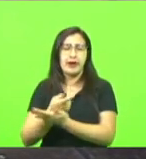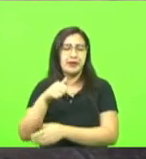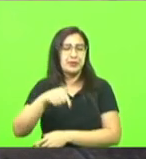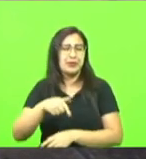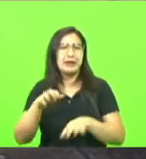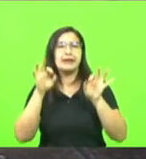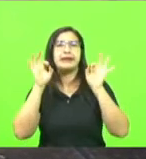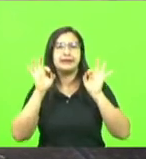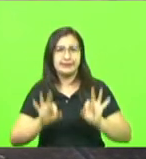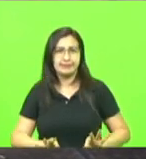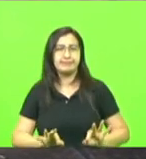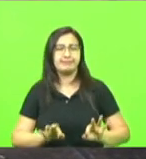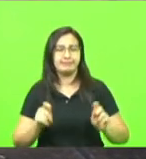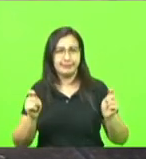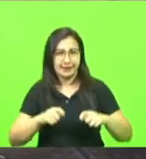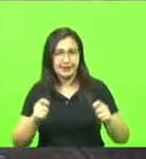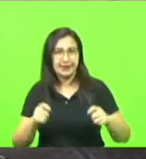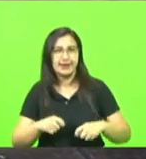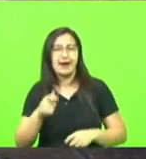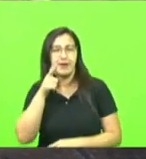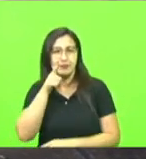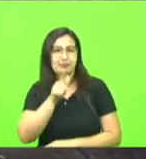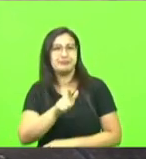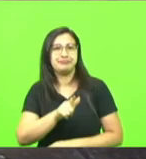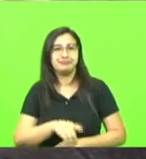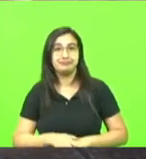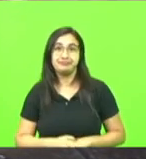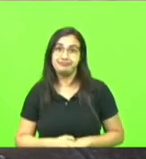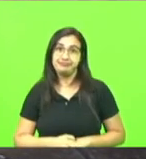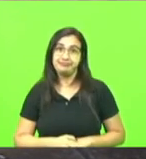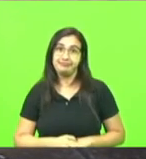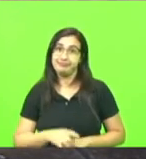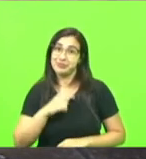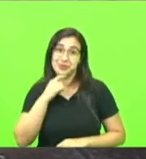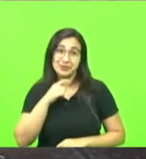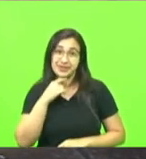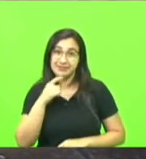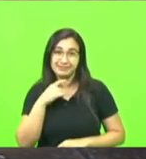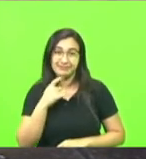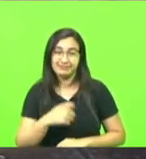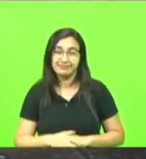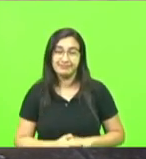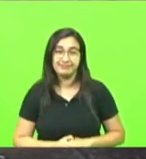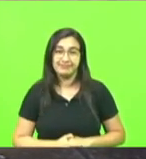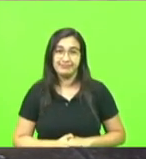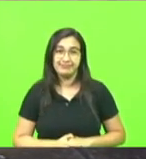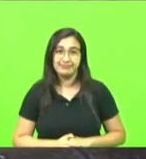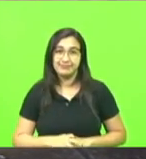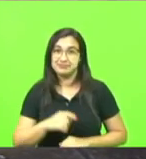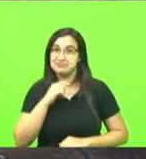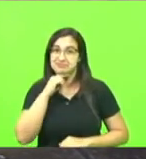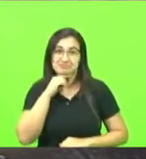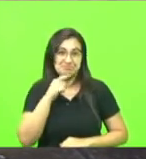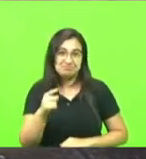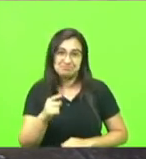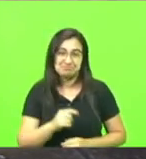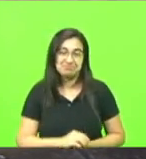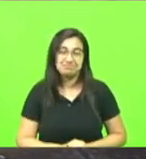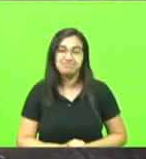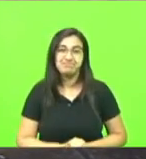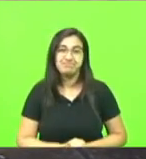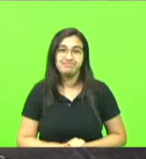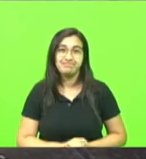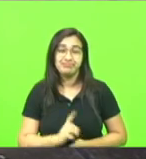motivo milagroso, aqui nós vamos tentar e dar certo. Não vai dar certo. Assim, não vai dar certo. Nós